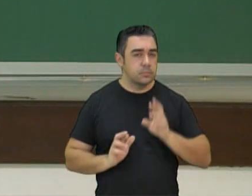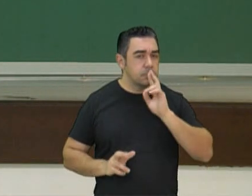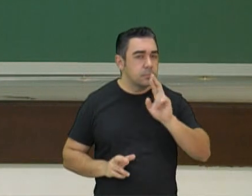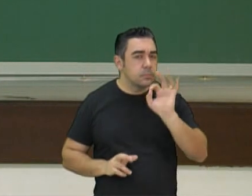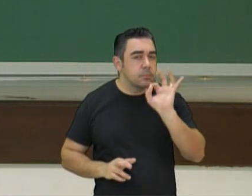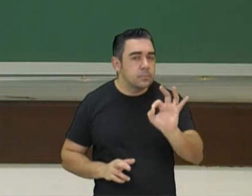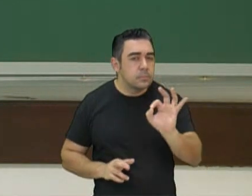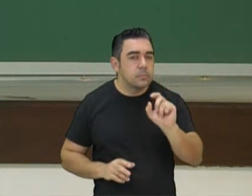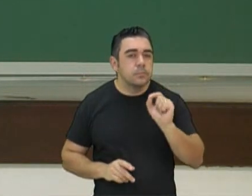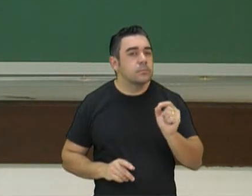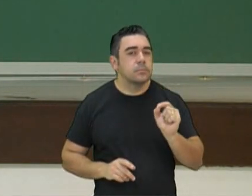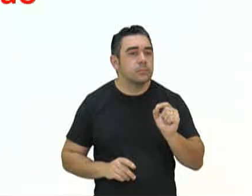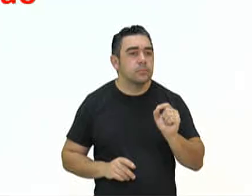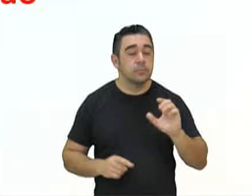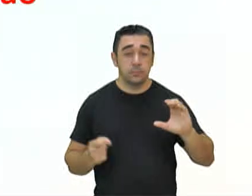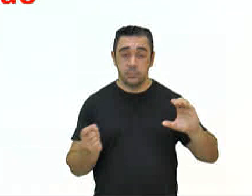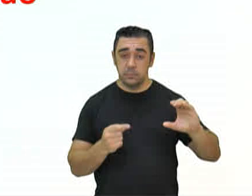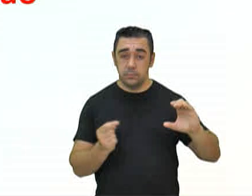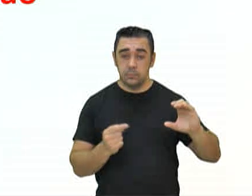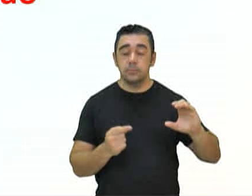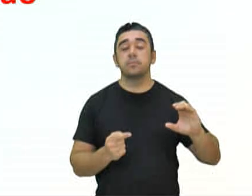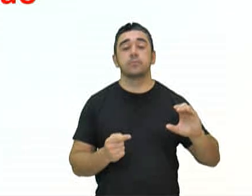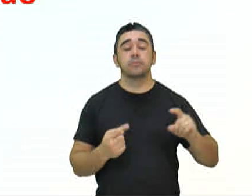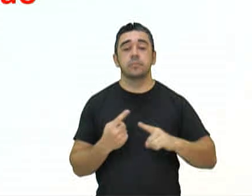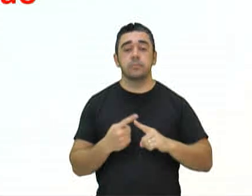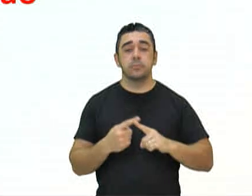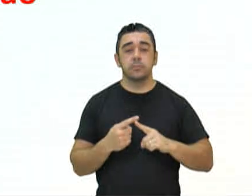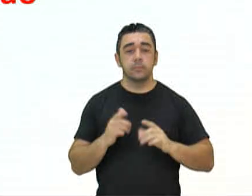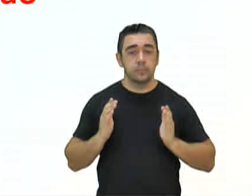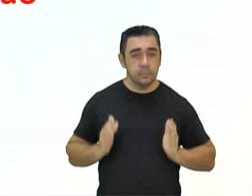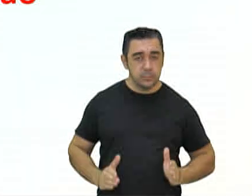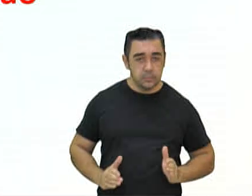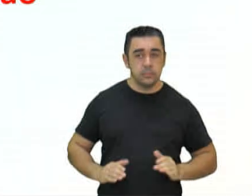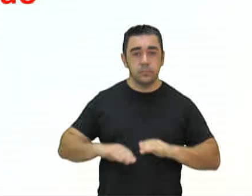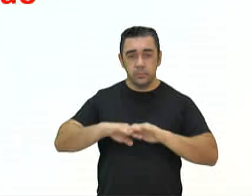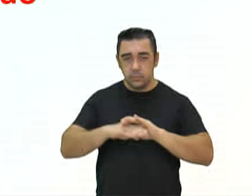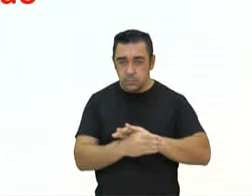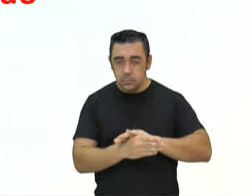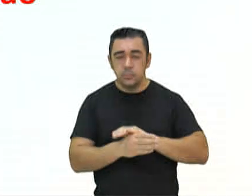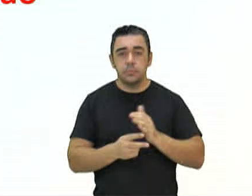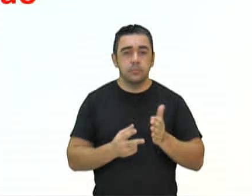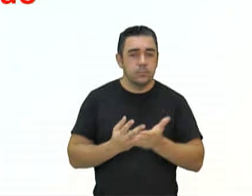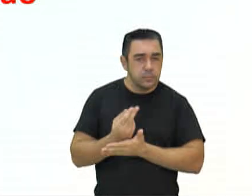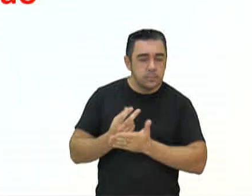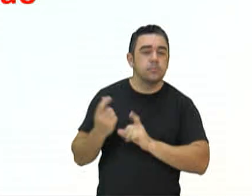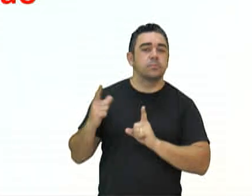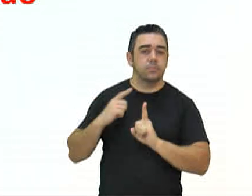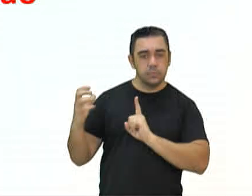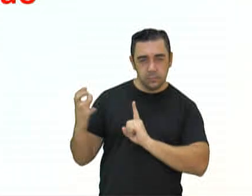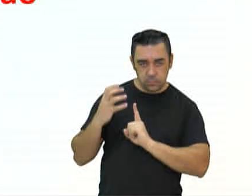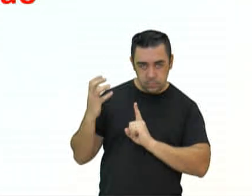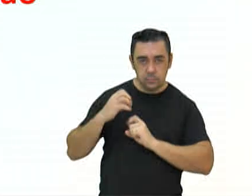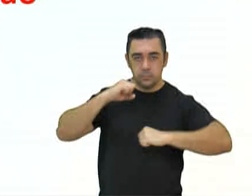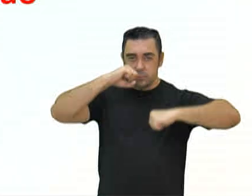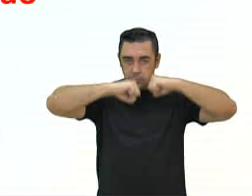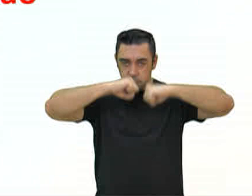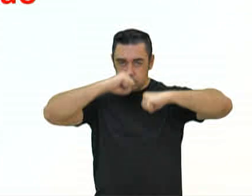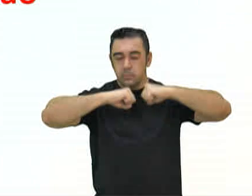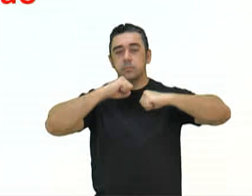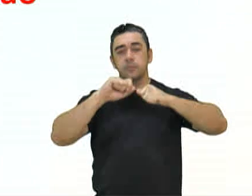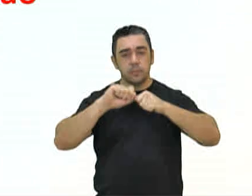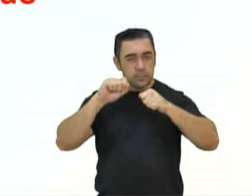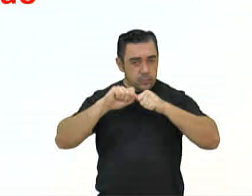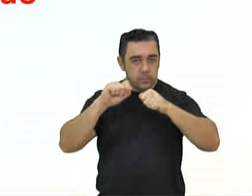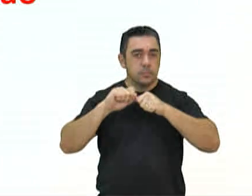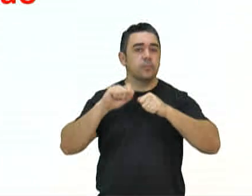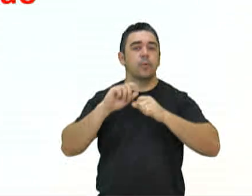Resposta certa, letra C. Os comportamentos e hábitos de consumo são influenciados pela indústria geradora